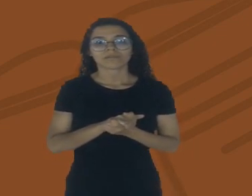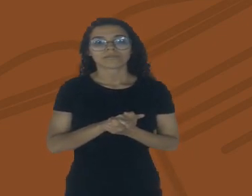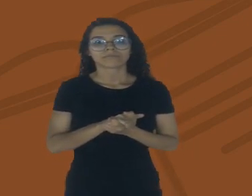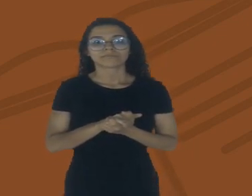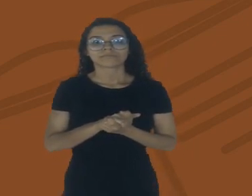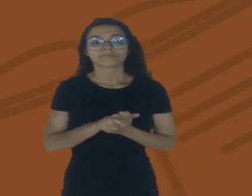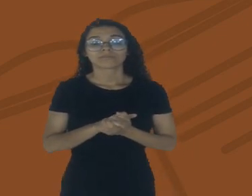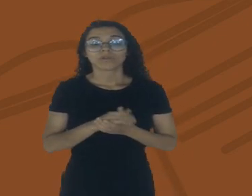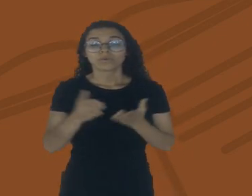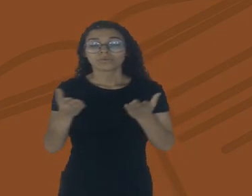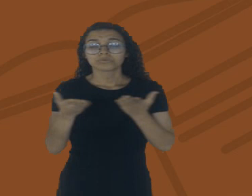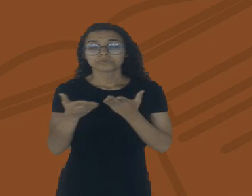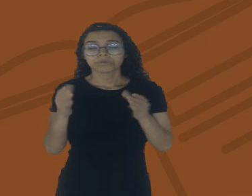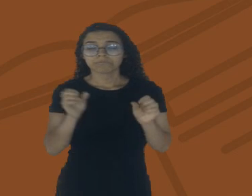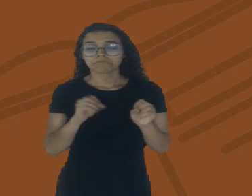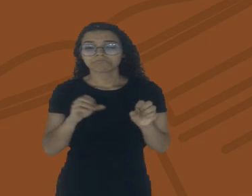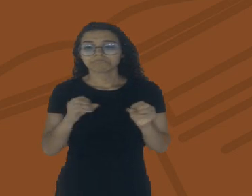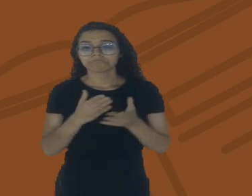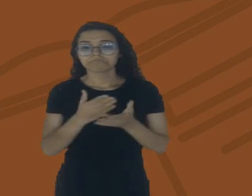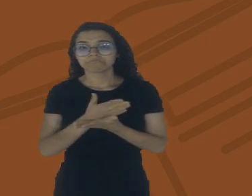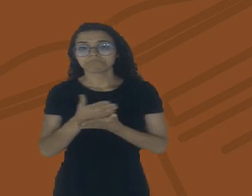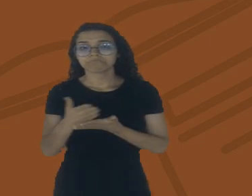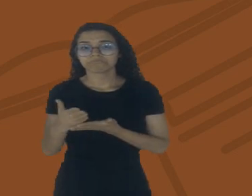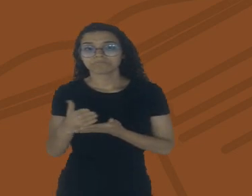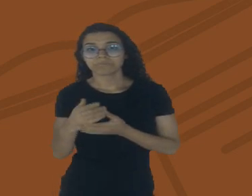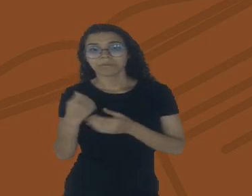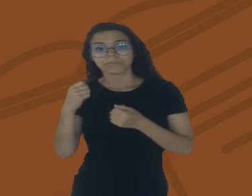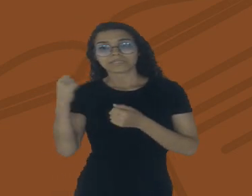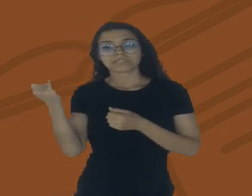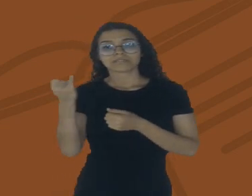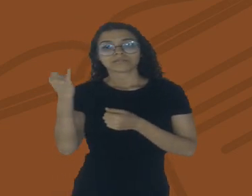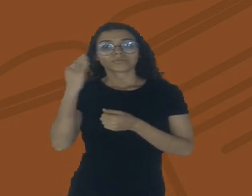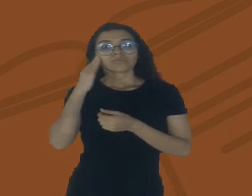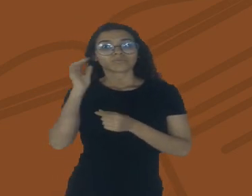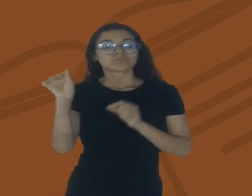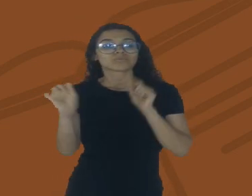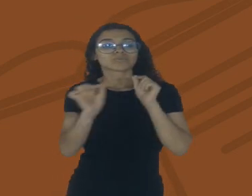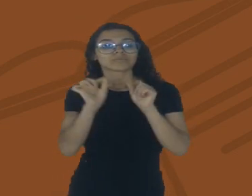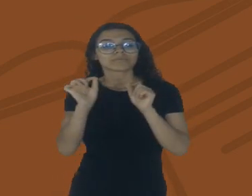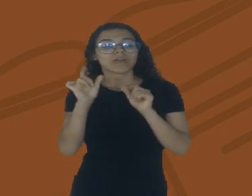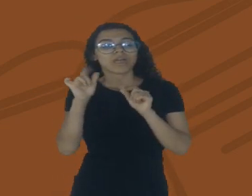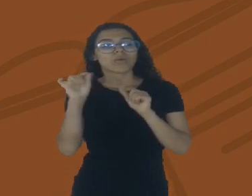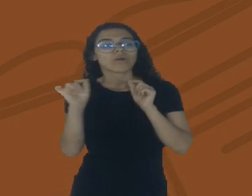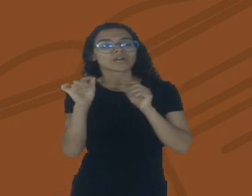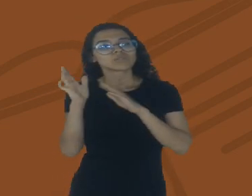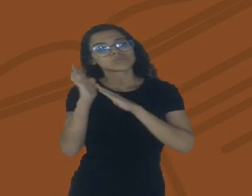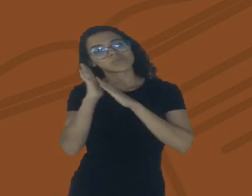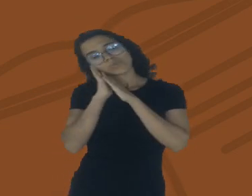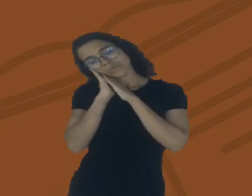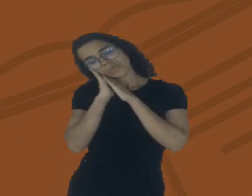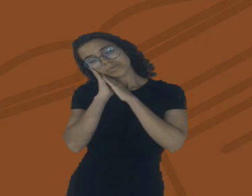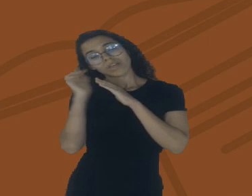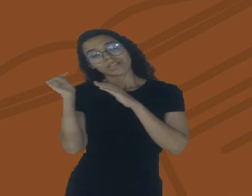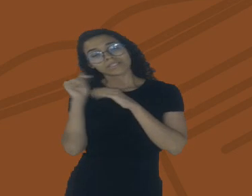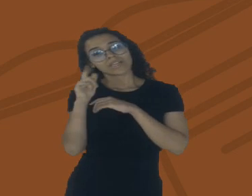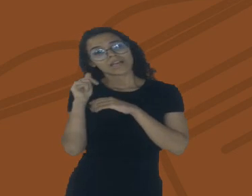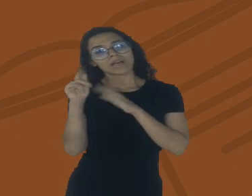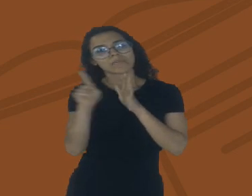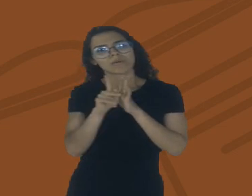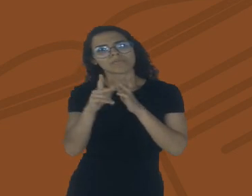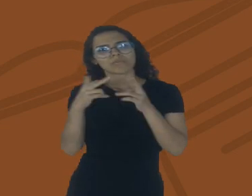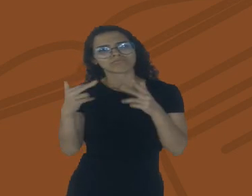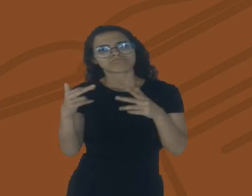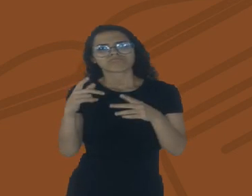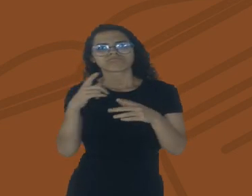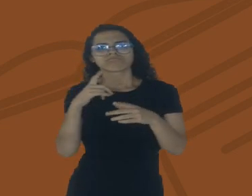começando a nossa aula de hoje, é importante a gente conceituar o que é o sono. O sono é um estado fisiológico complexo que